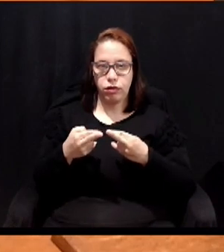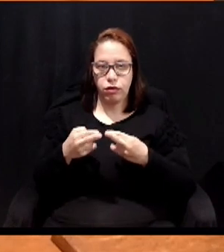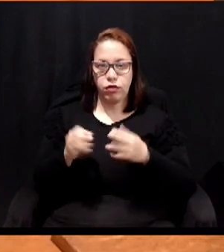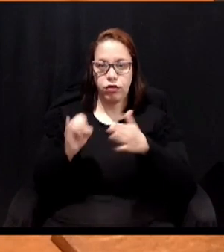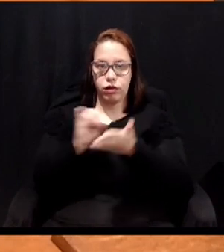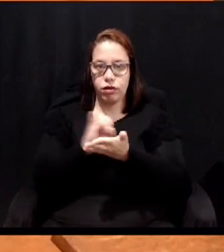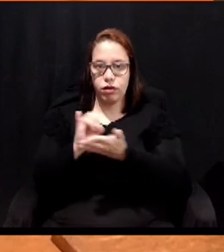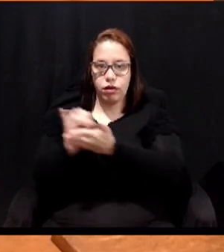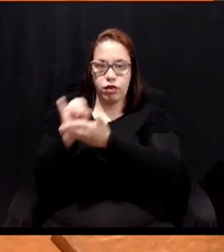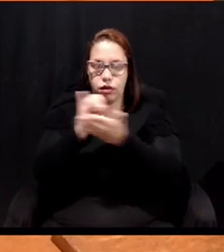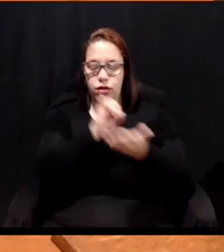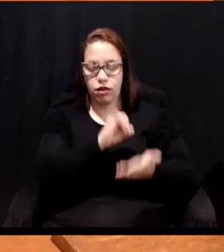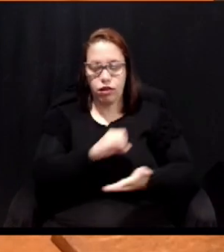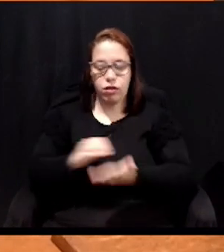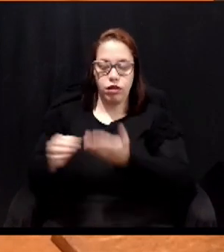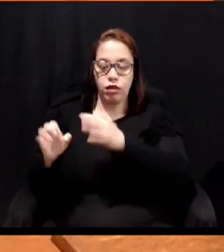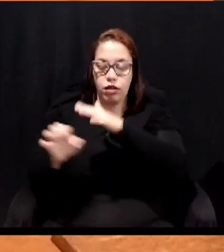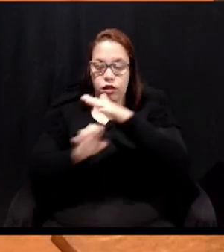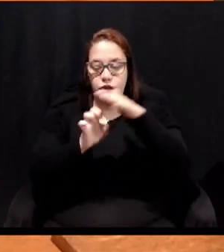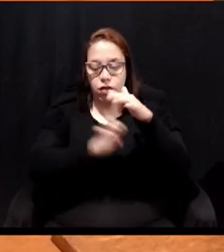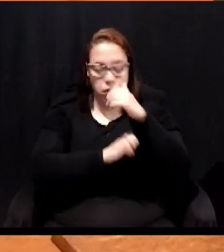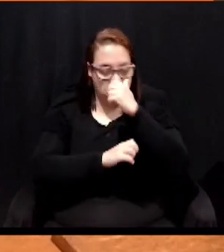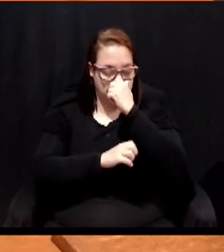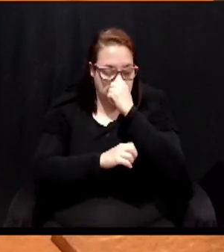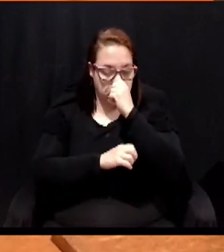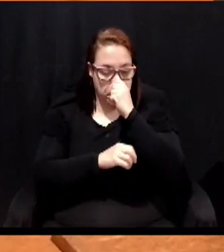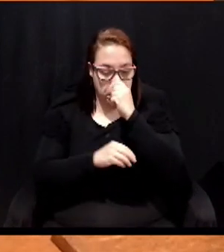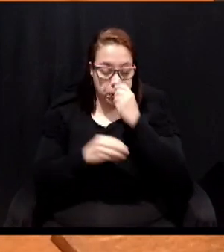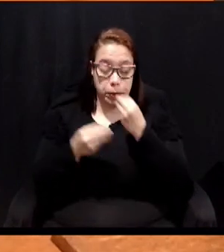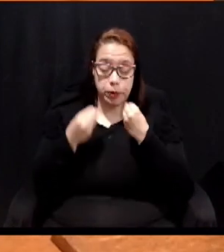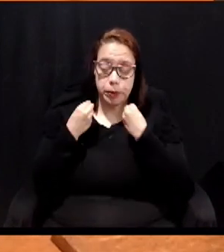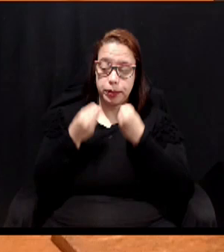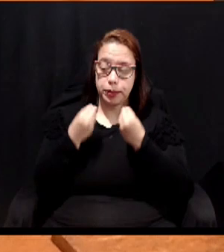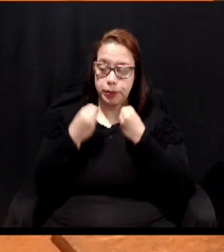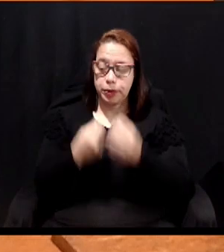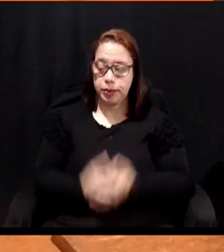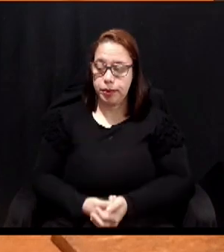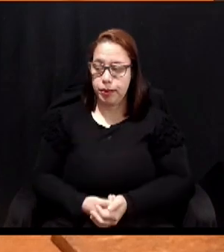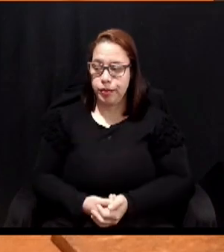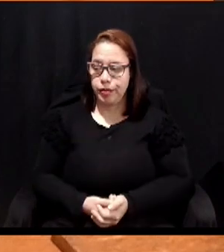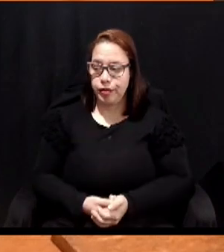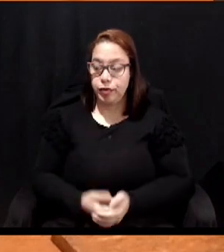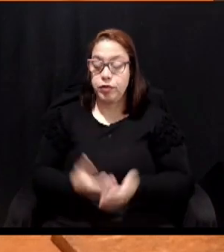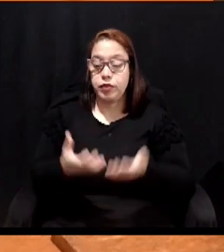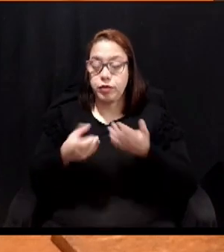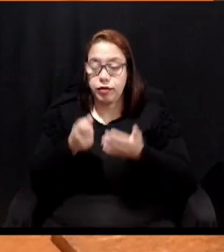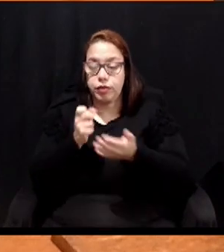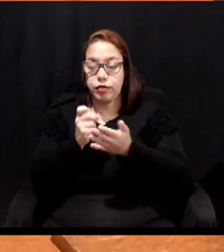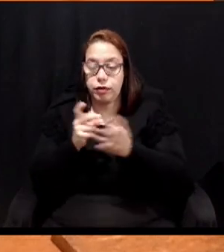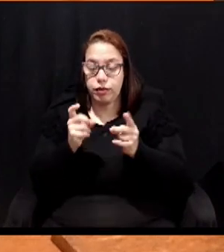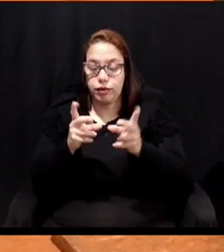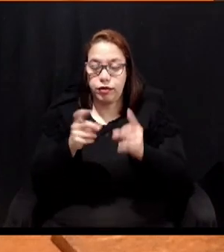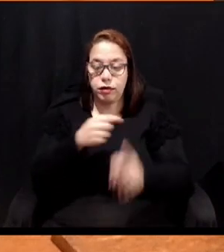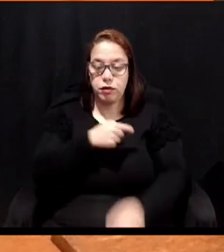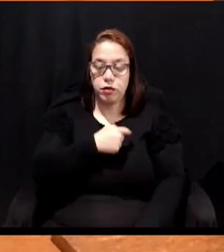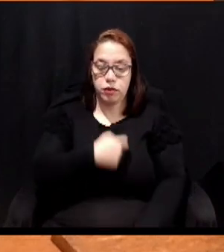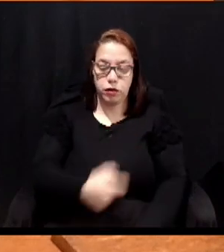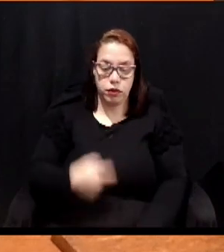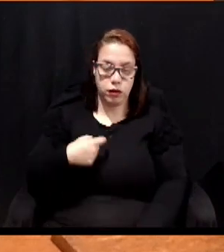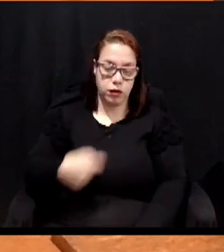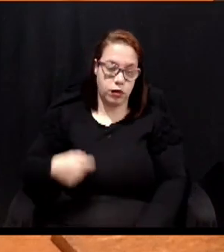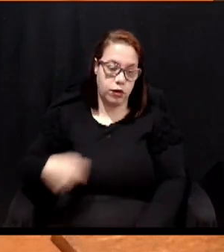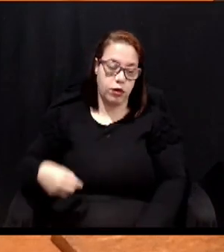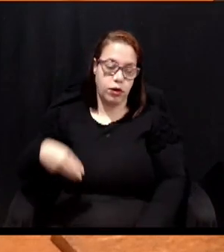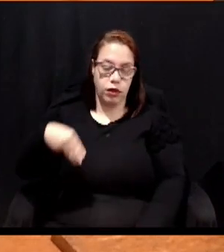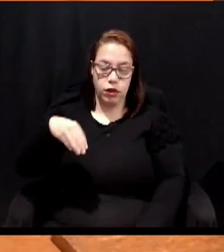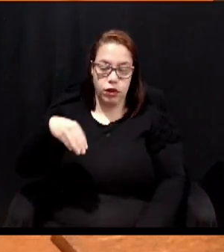internacionalização das empresas. Como, né? Como você quer vender na Argentina, vender no México e tudo. Então, nós